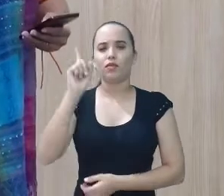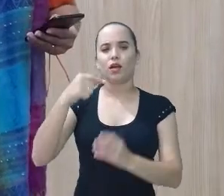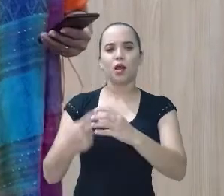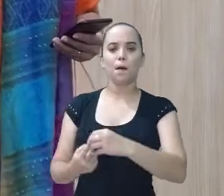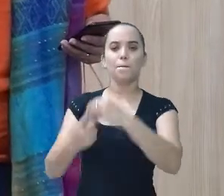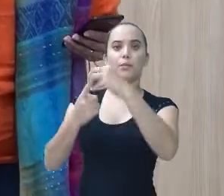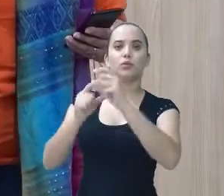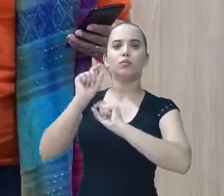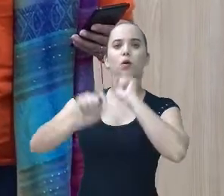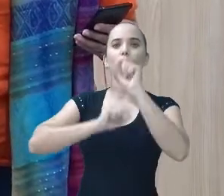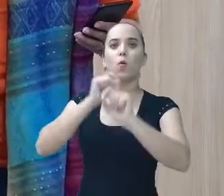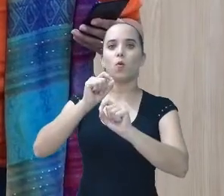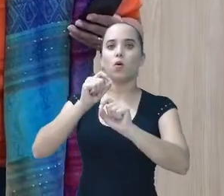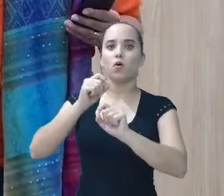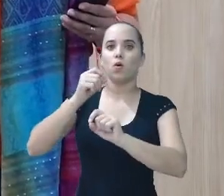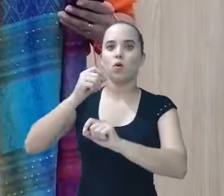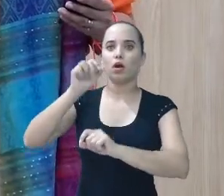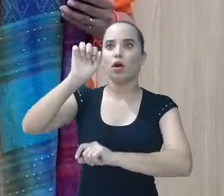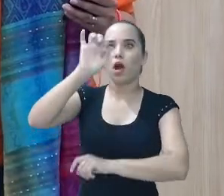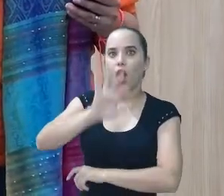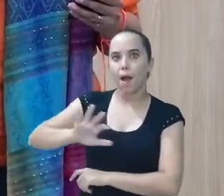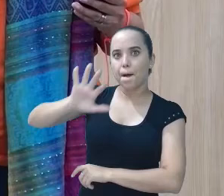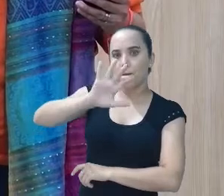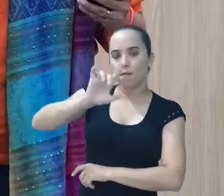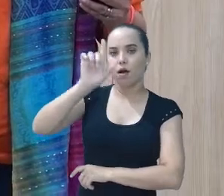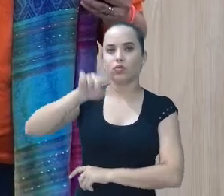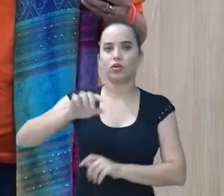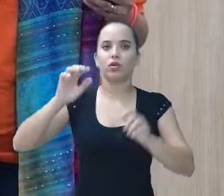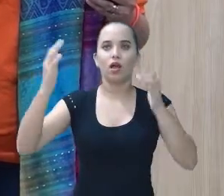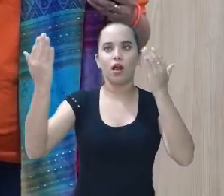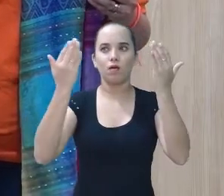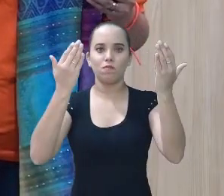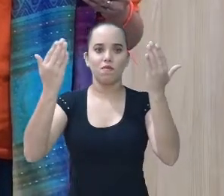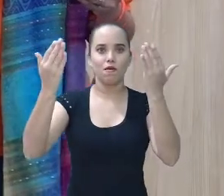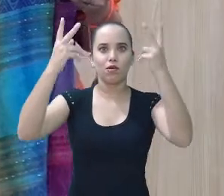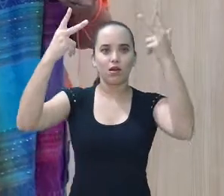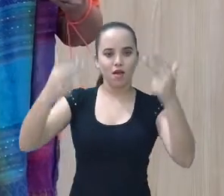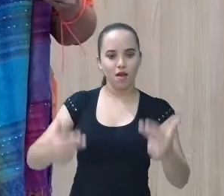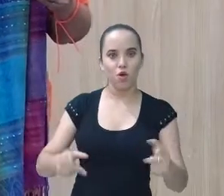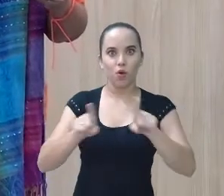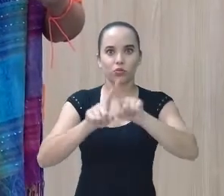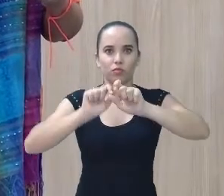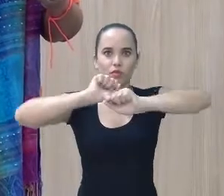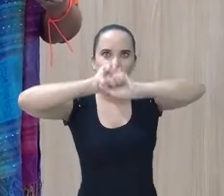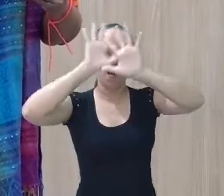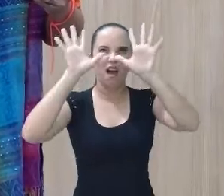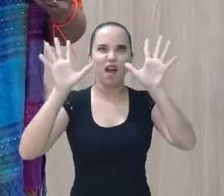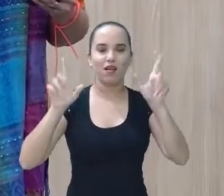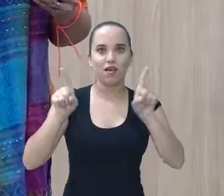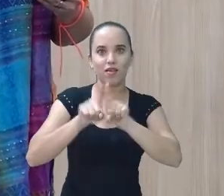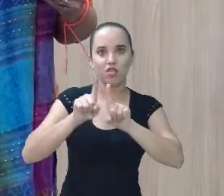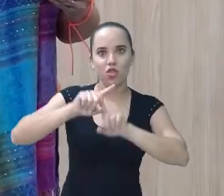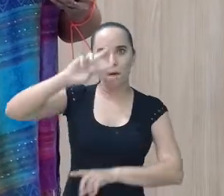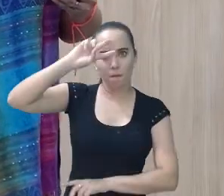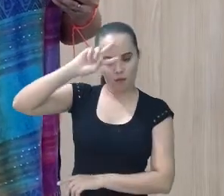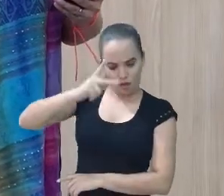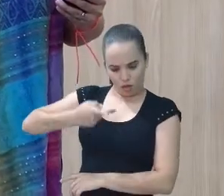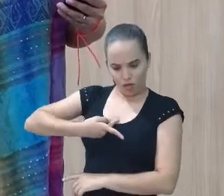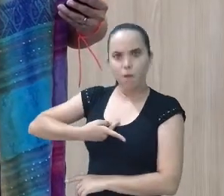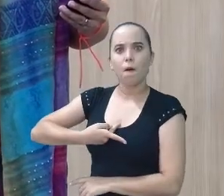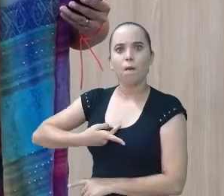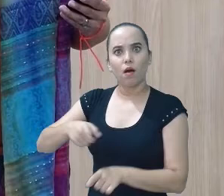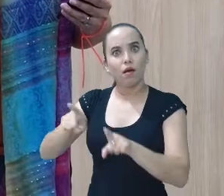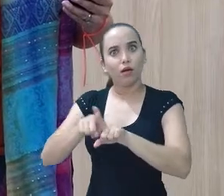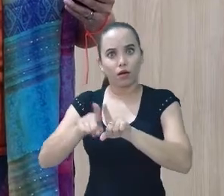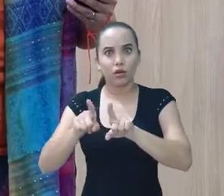priorizavam, esteticamente, harmonia, clareza, humanismo e racionalismo, que